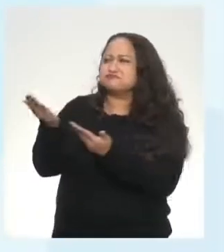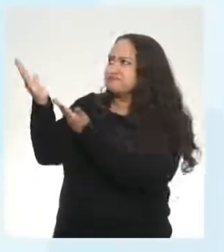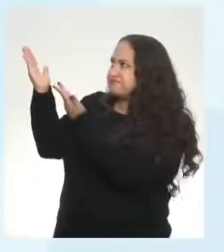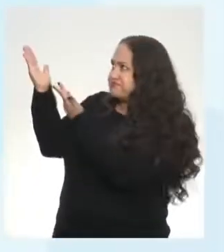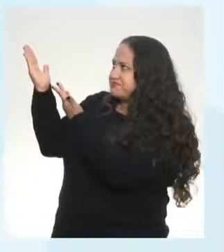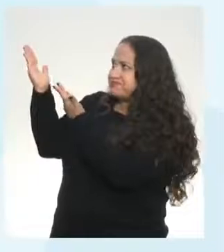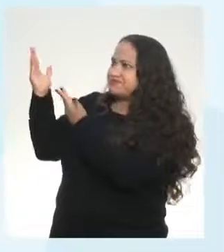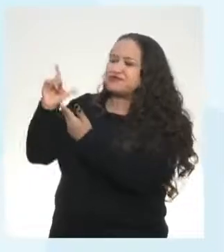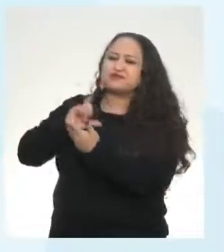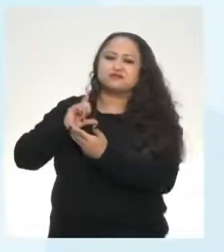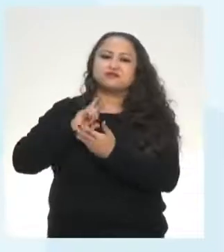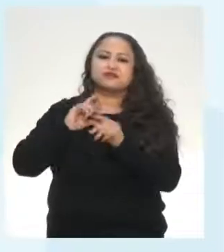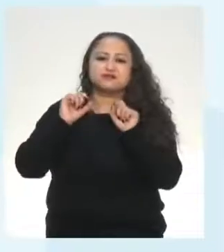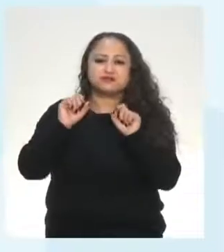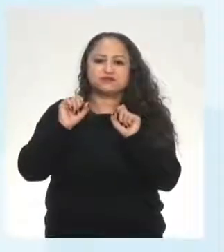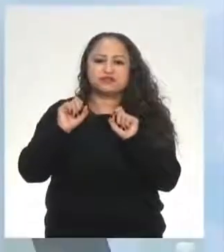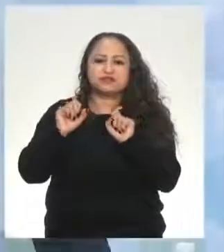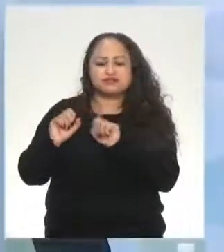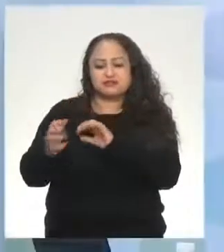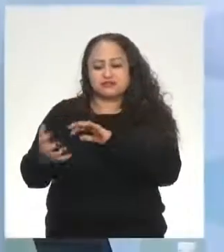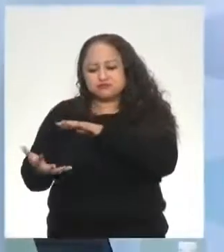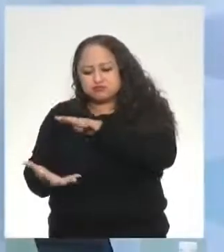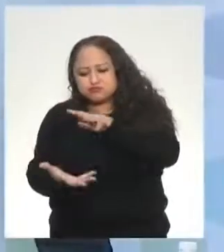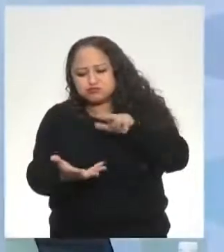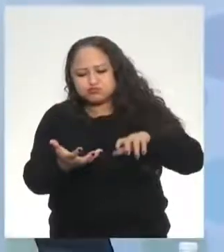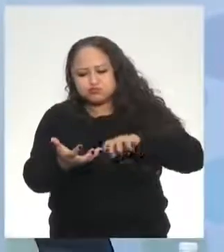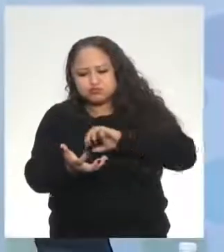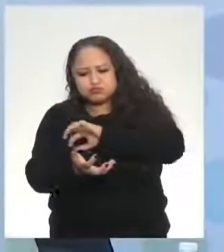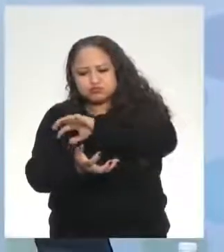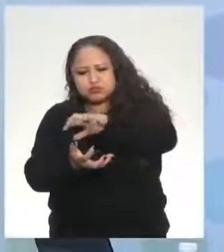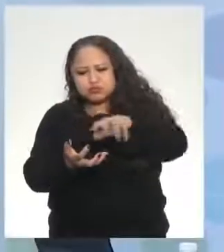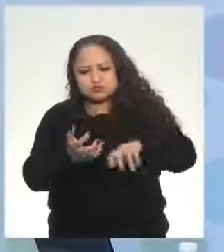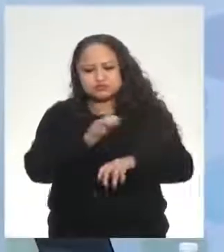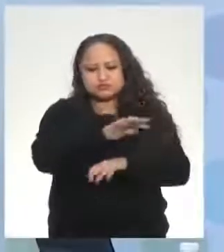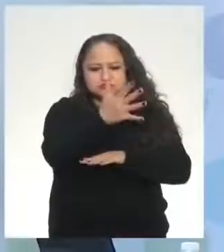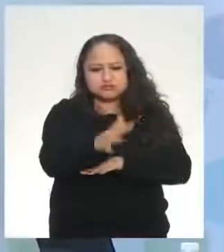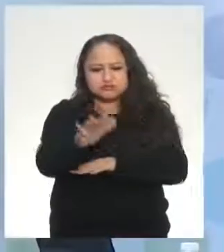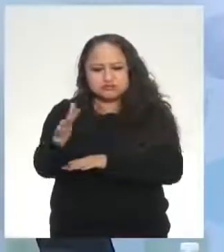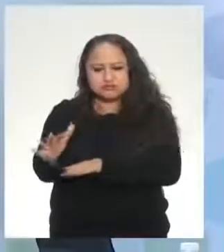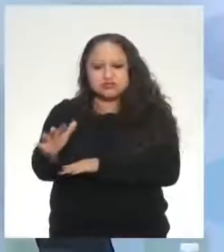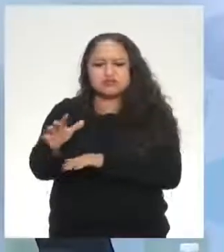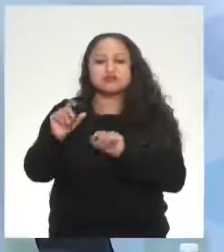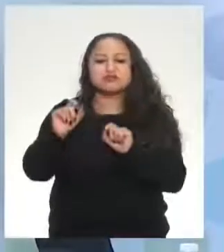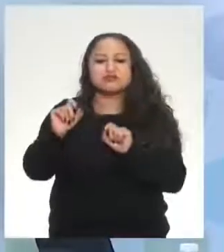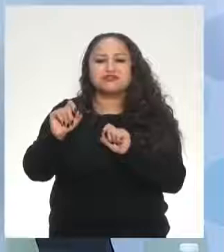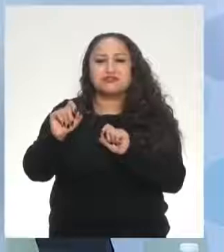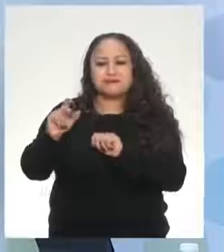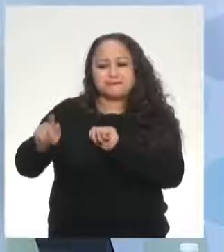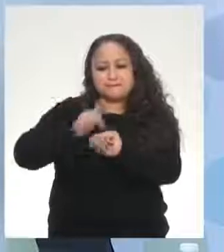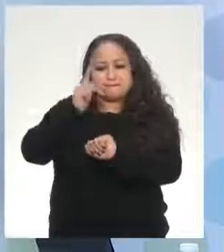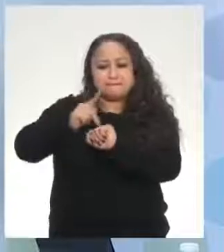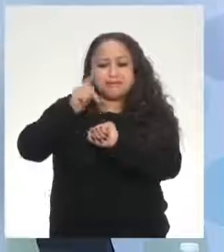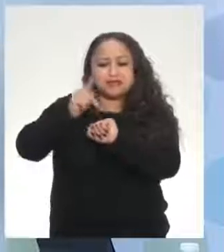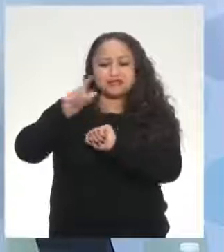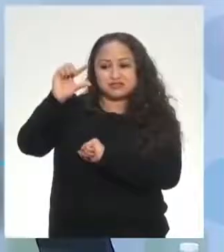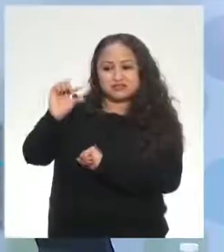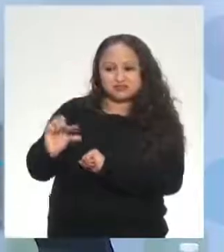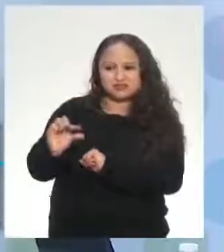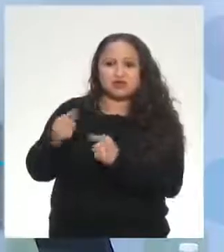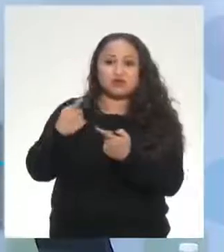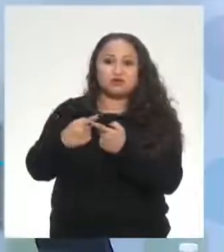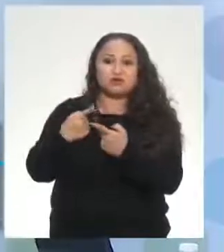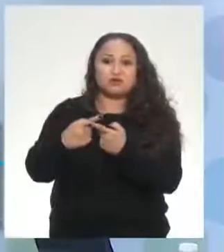da Oceania, que é uma população baixa, né, por ter, né, menos países em relação, e boa parte, né, são ilhas, né,